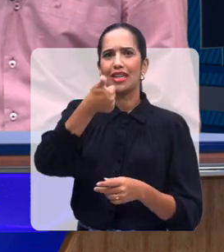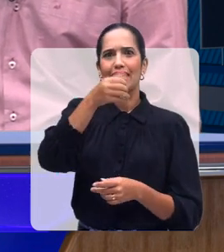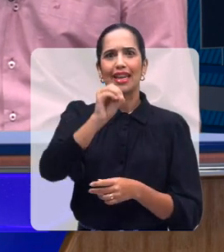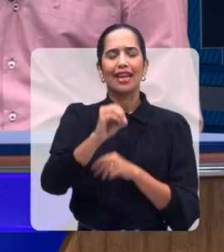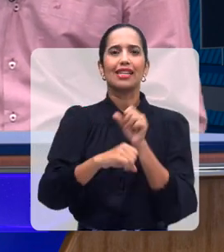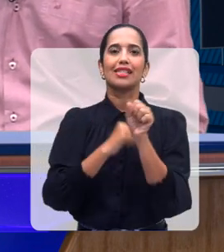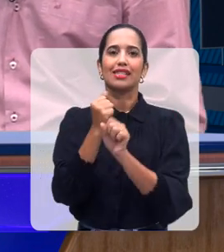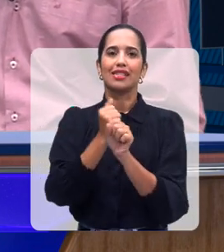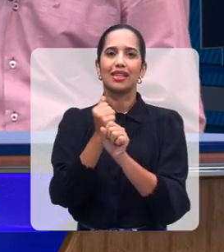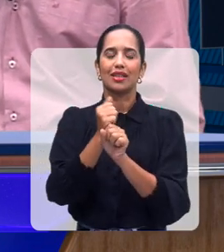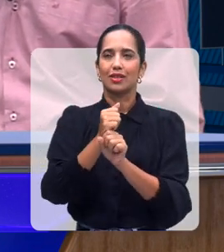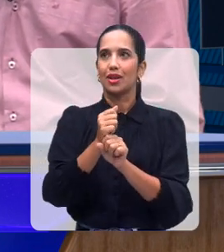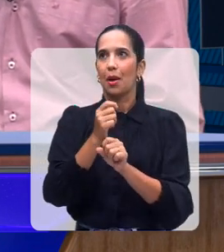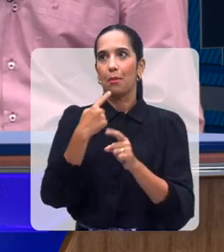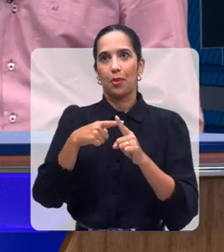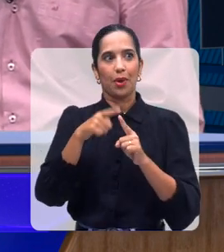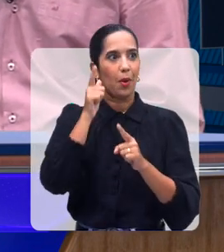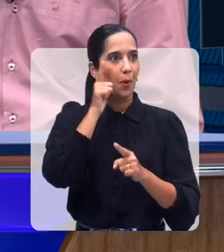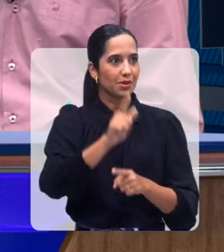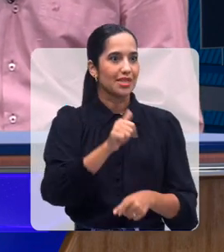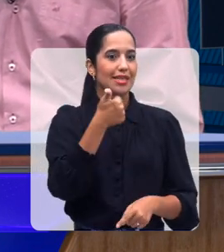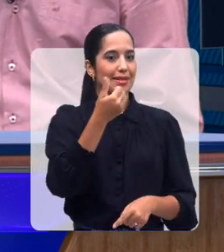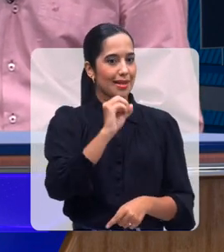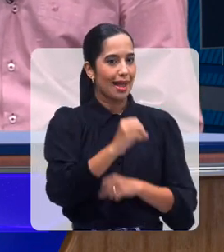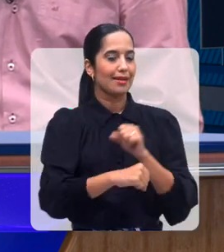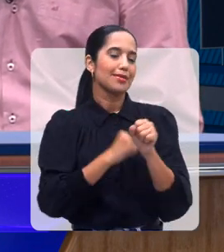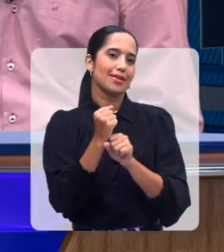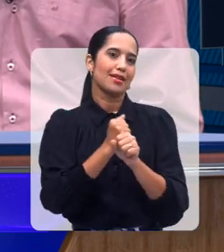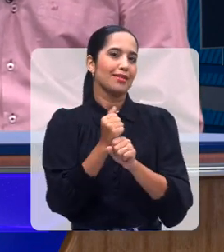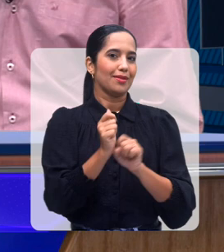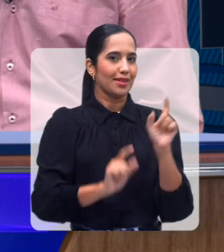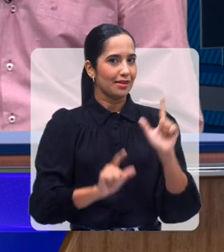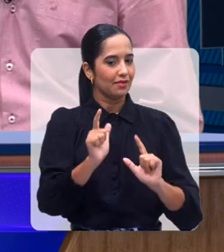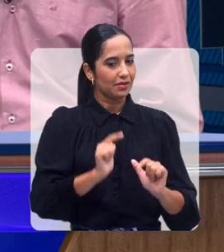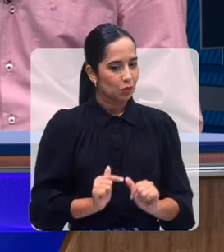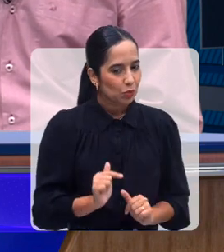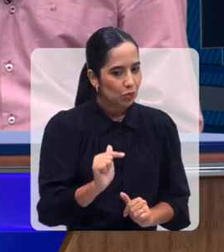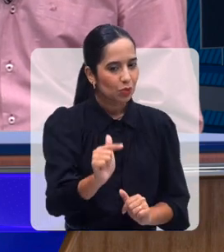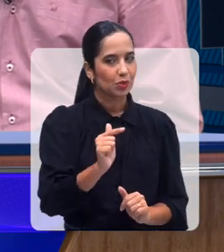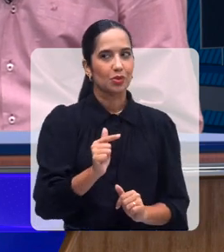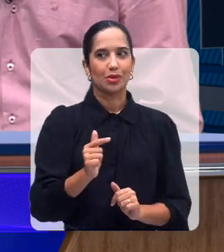de contas, um programa para ficar 10 anos na TV...